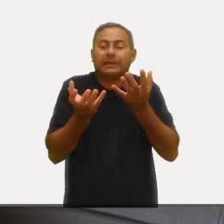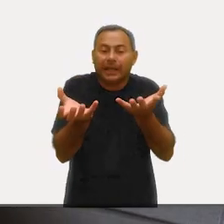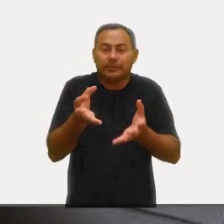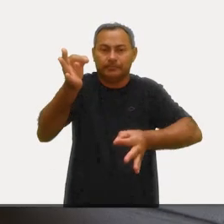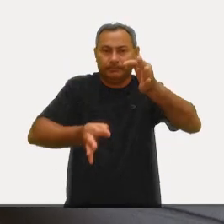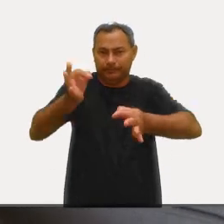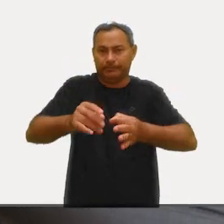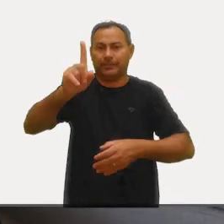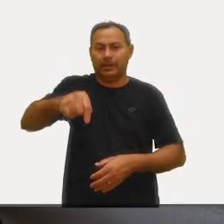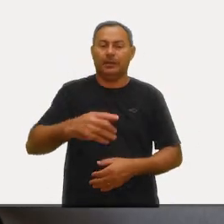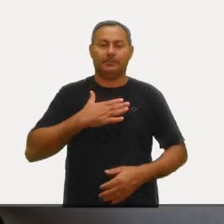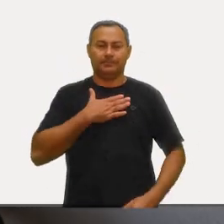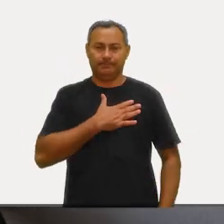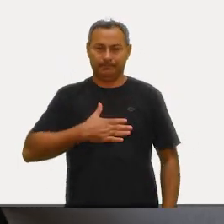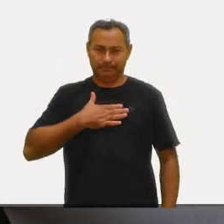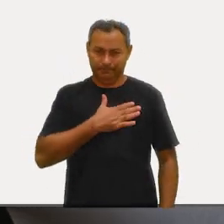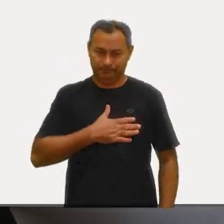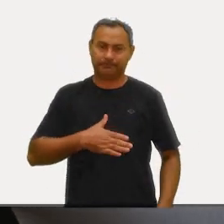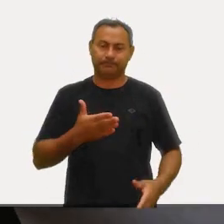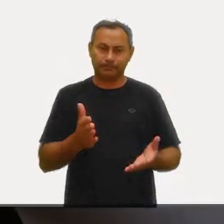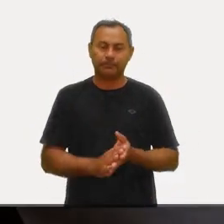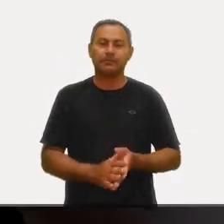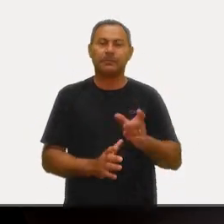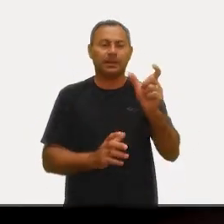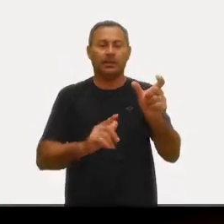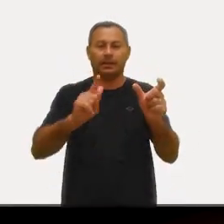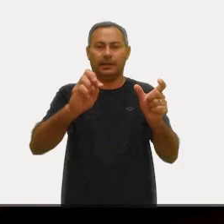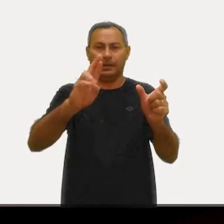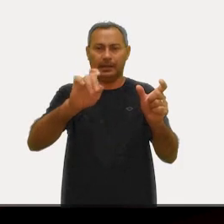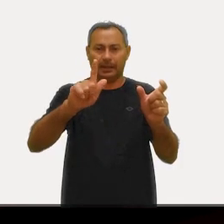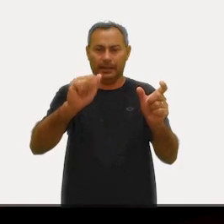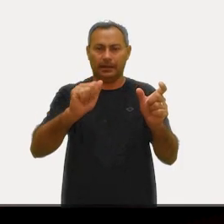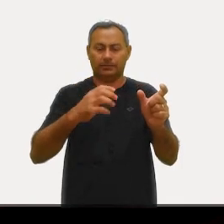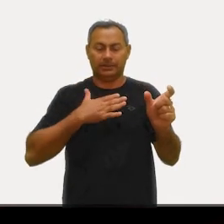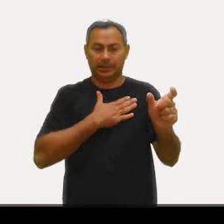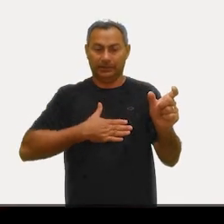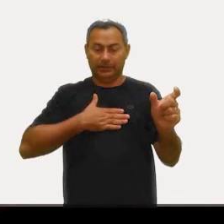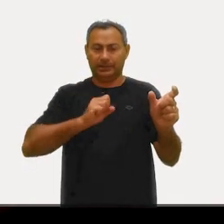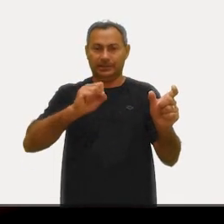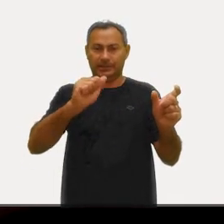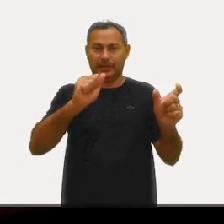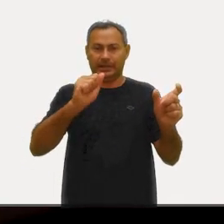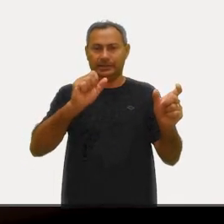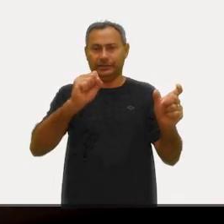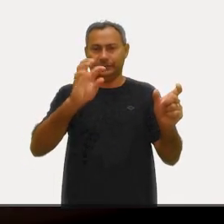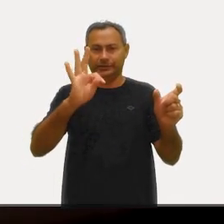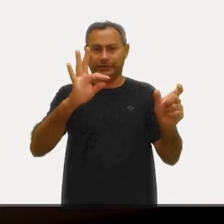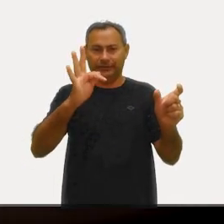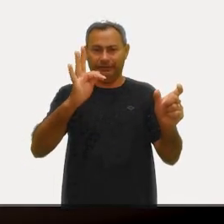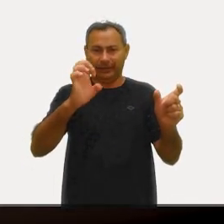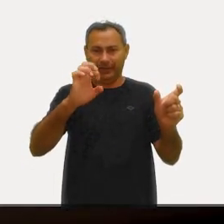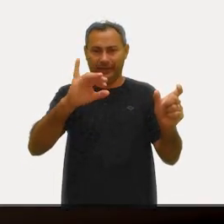de justiça serão satisfeitos. A palavra grega traduzida por satisfeitos é mais